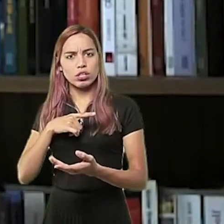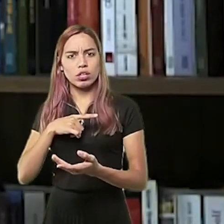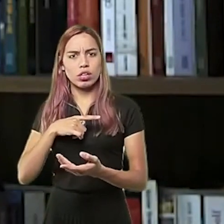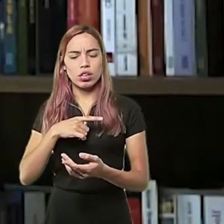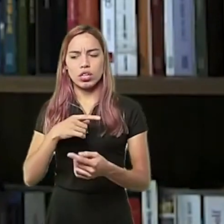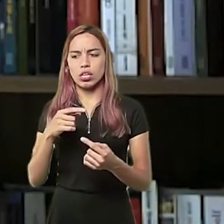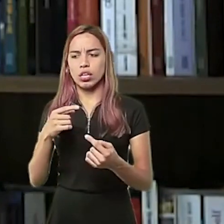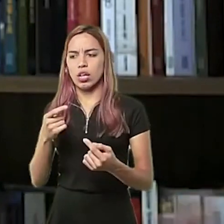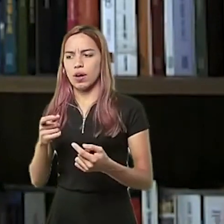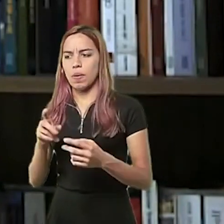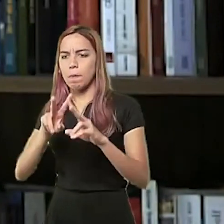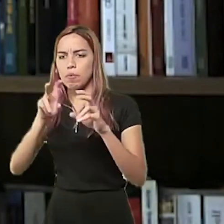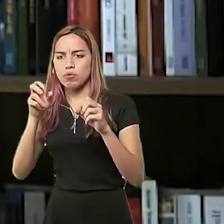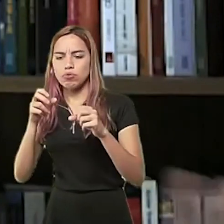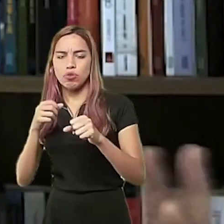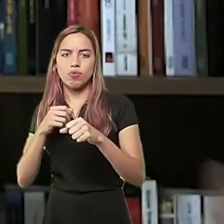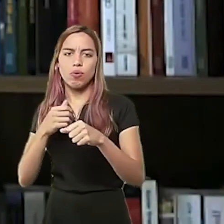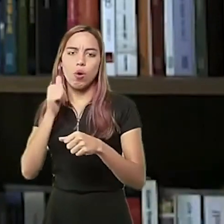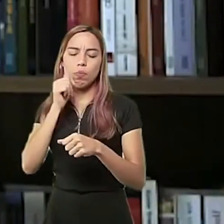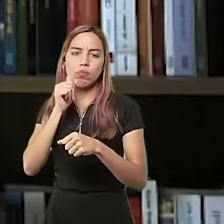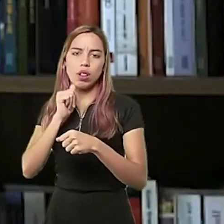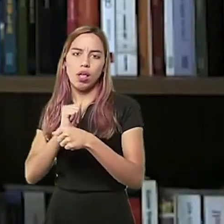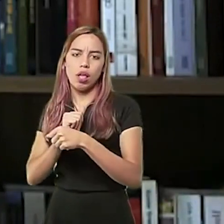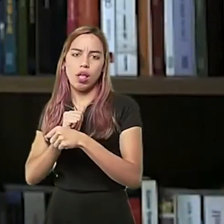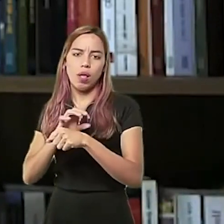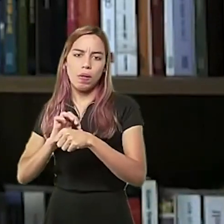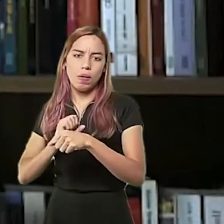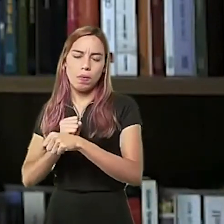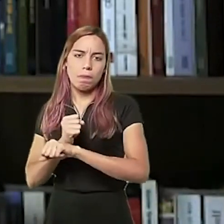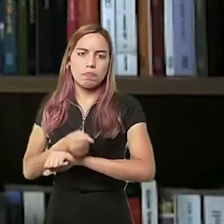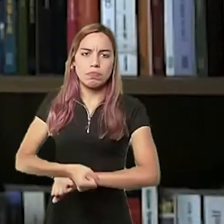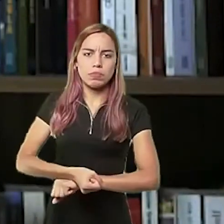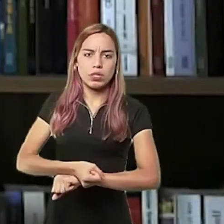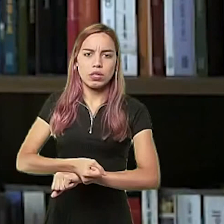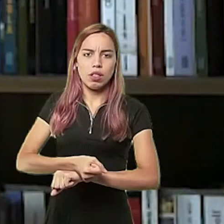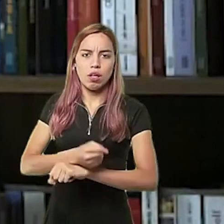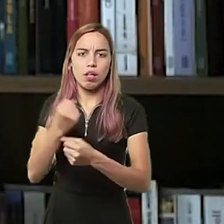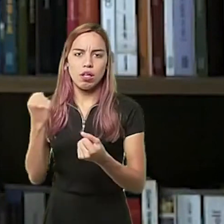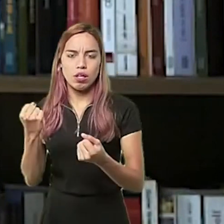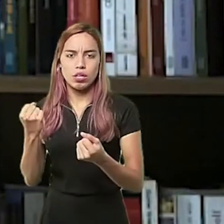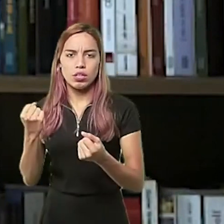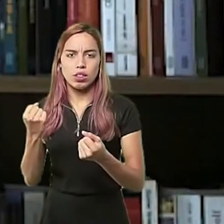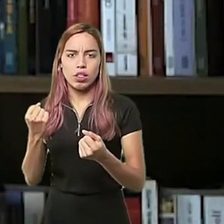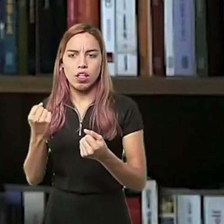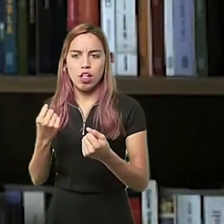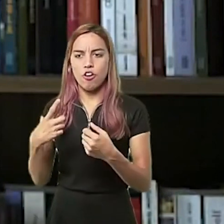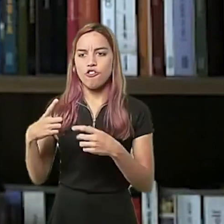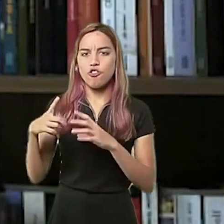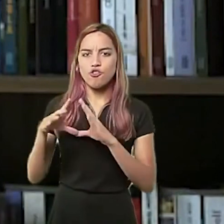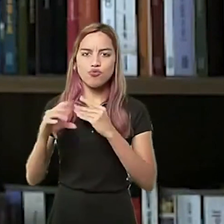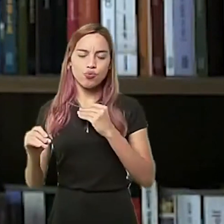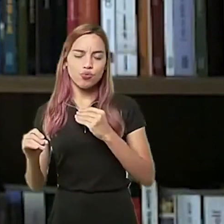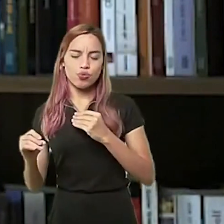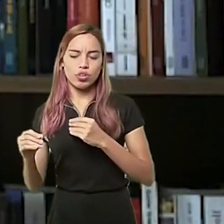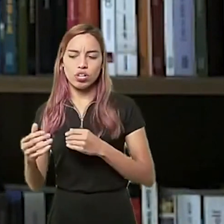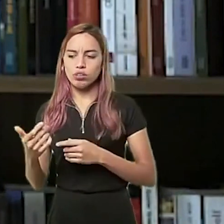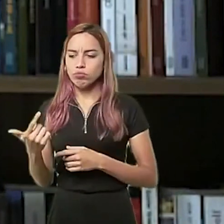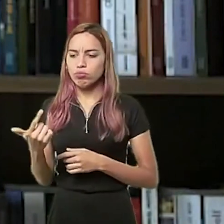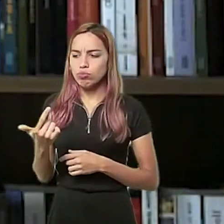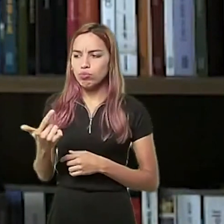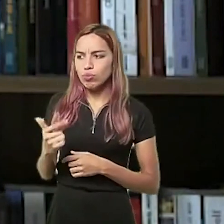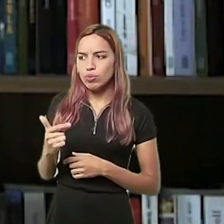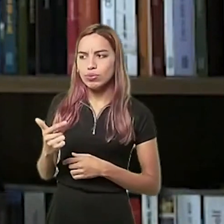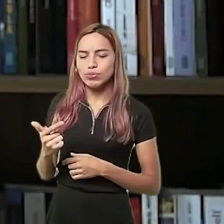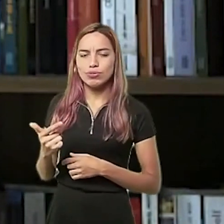tão longe. E ali, essa história ganhou a forma de uma ficção, né? Uma forma narrativa